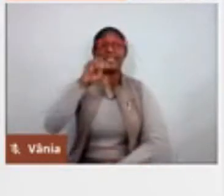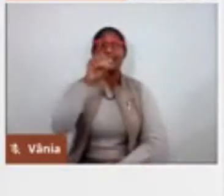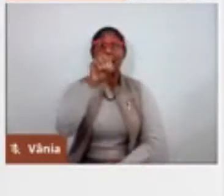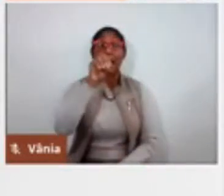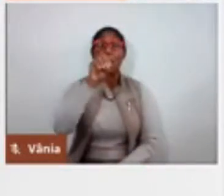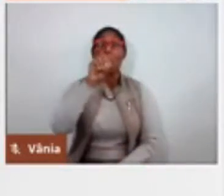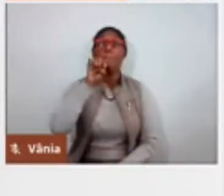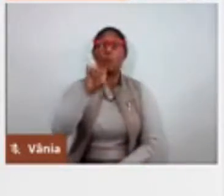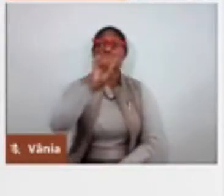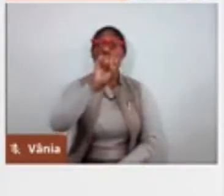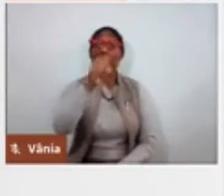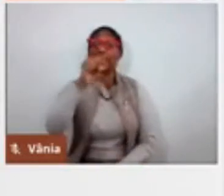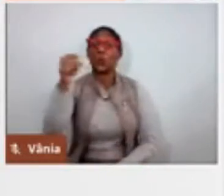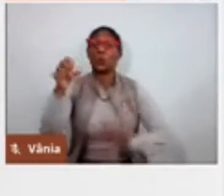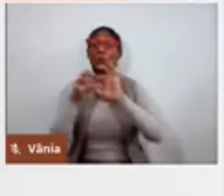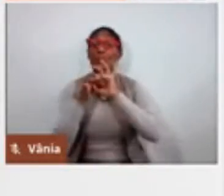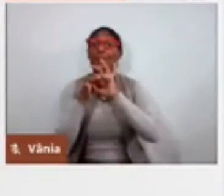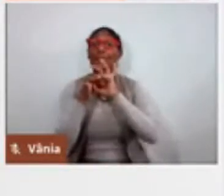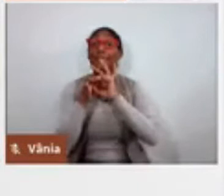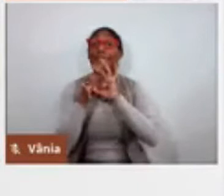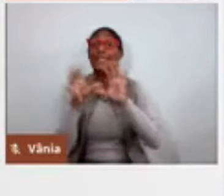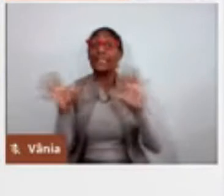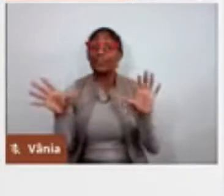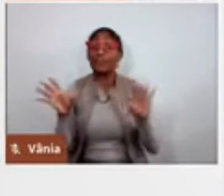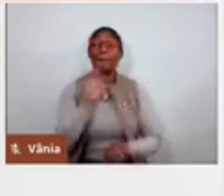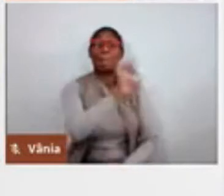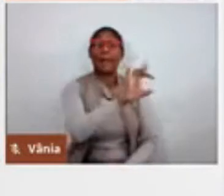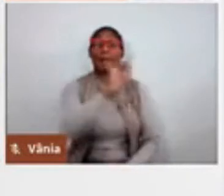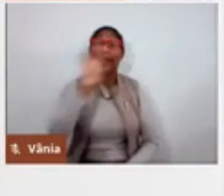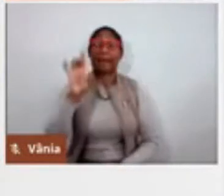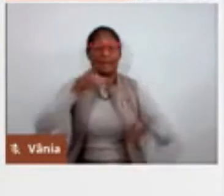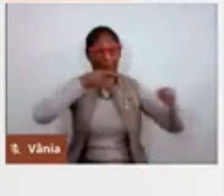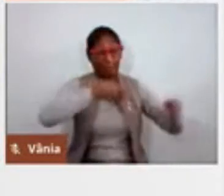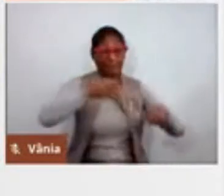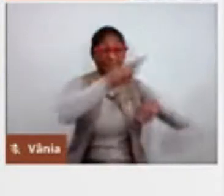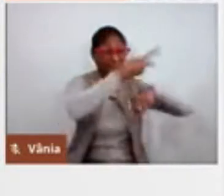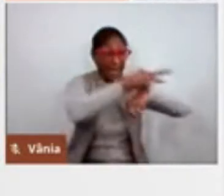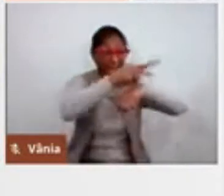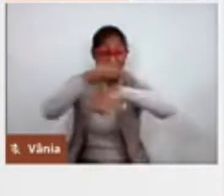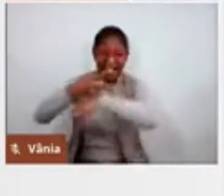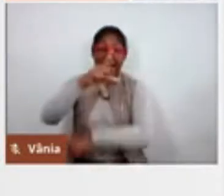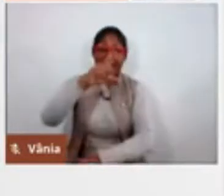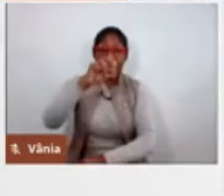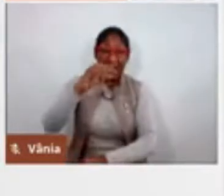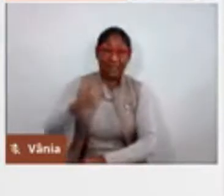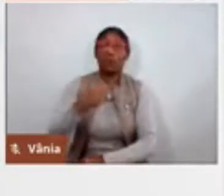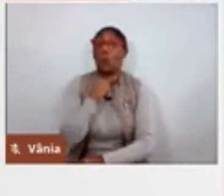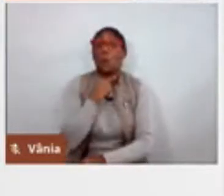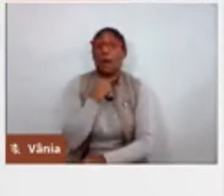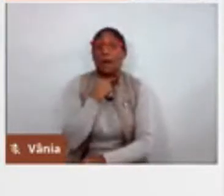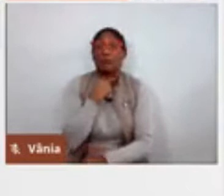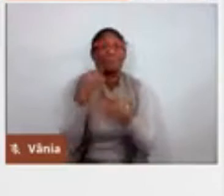0,88 leito livre para cada leito que está ocupado por um paciente de coronavírus. E é isso que nos faz emitir esse alerta à população